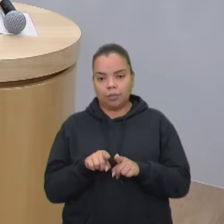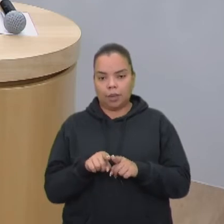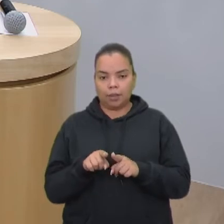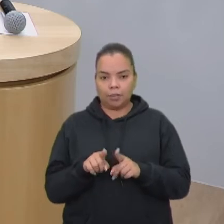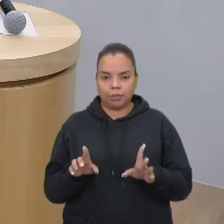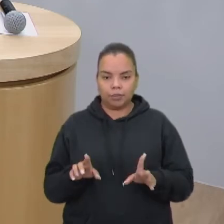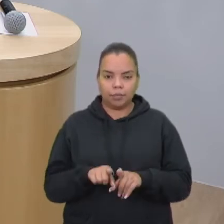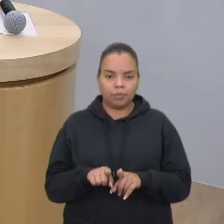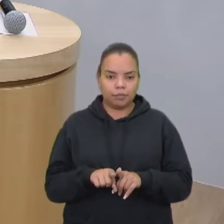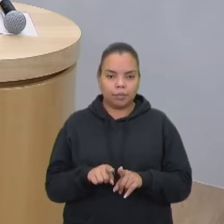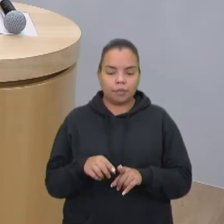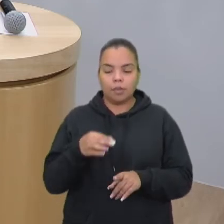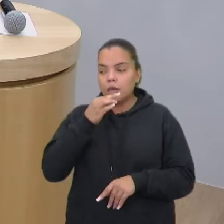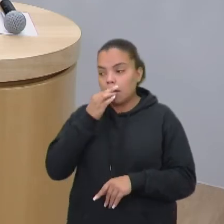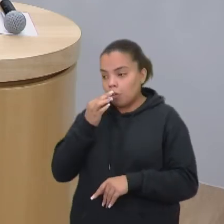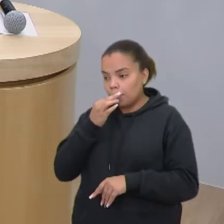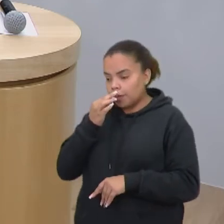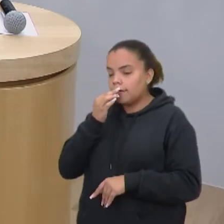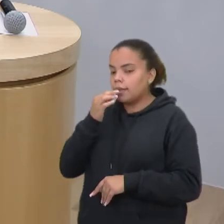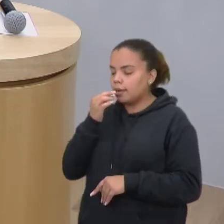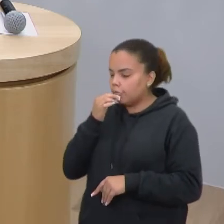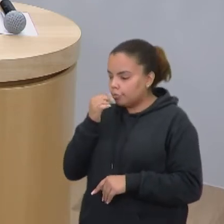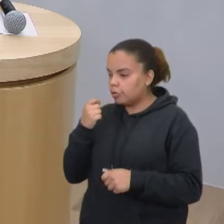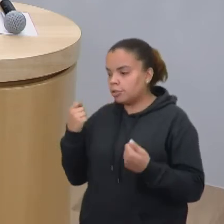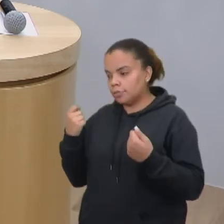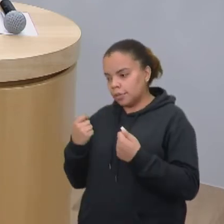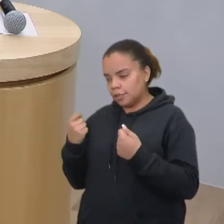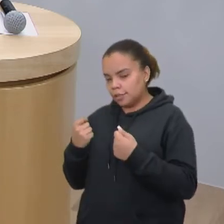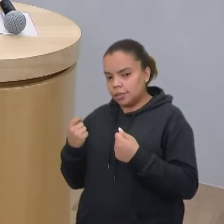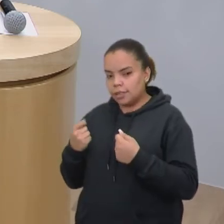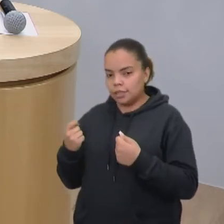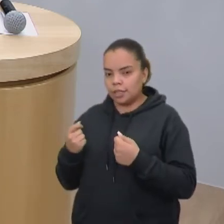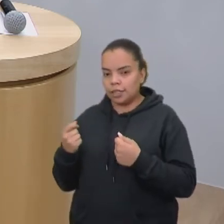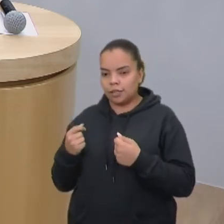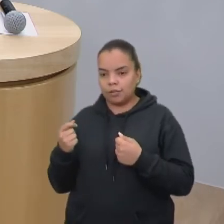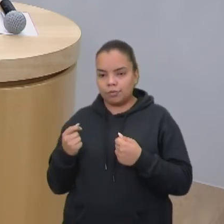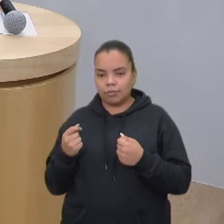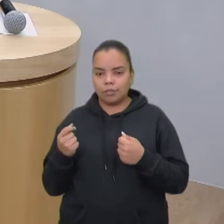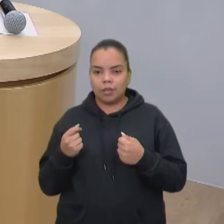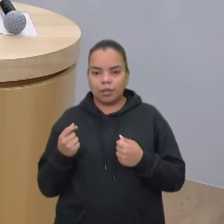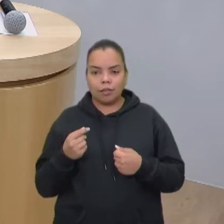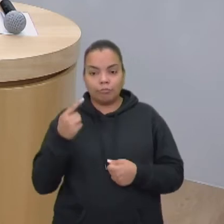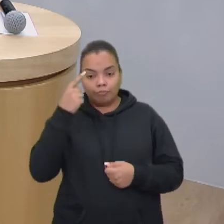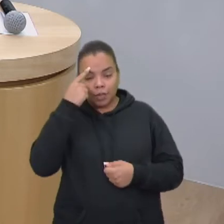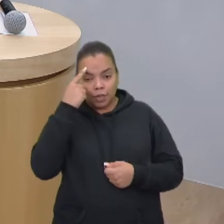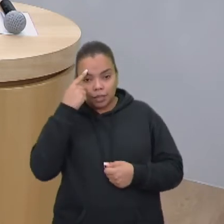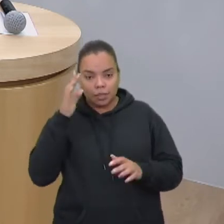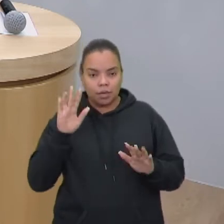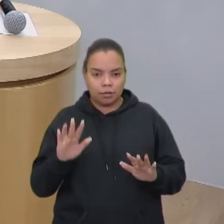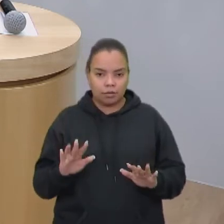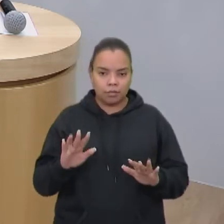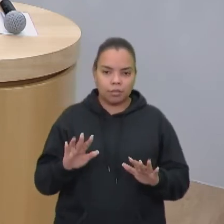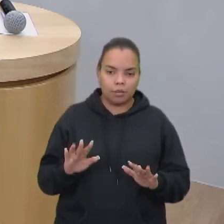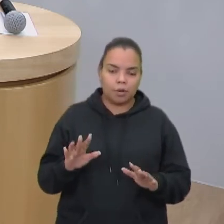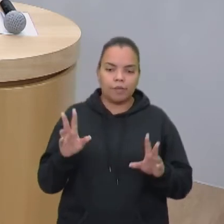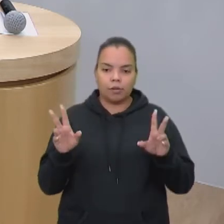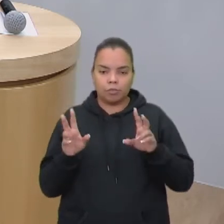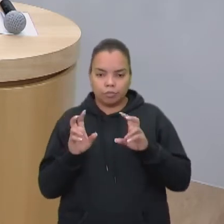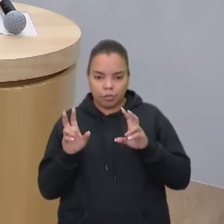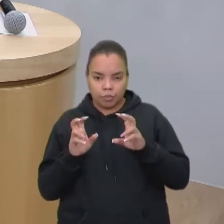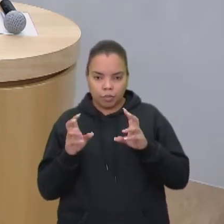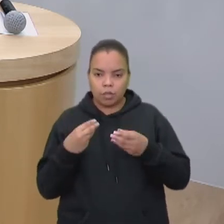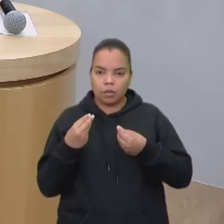a gente for dar a nossa opinião, né? Sim. A gente tem que fazer aí um filtro também. Né? Você consegue perceber como que esse assunto está sendo tratado, como que